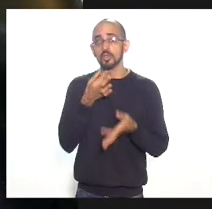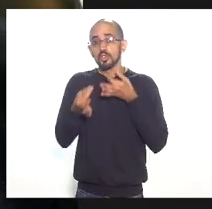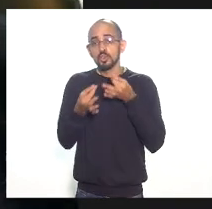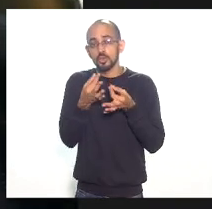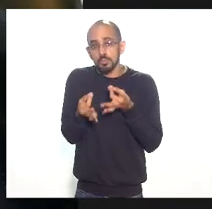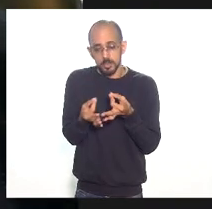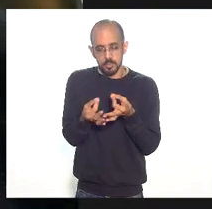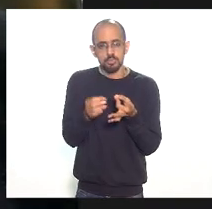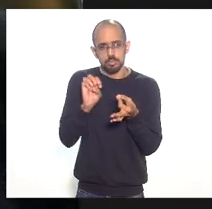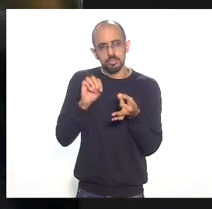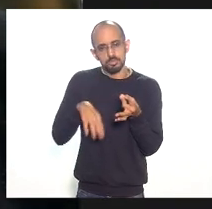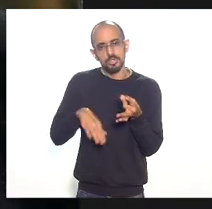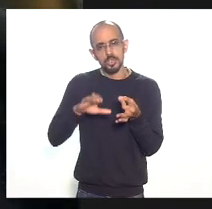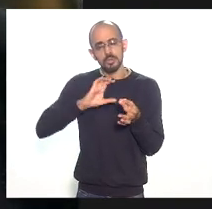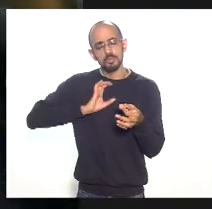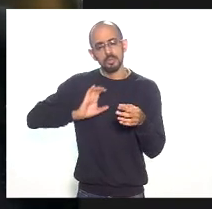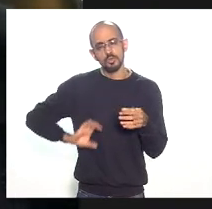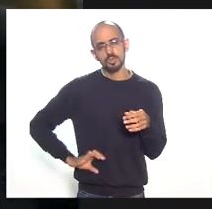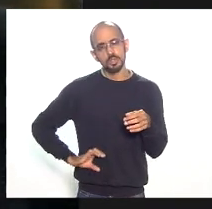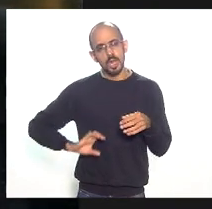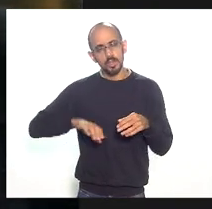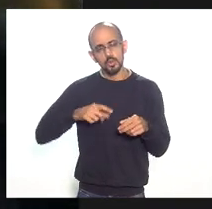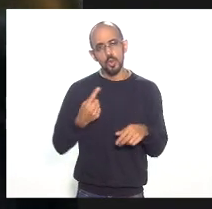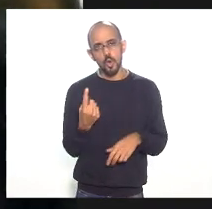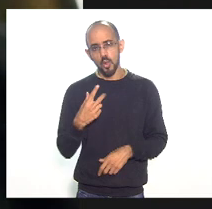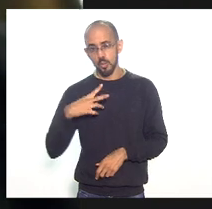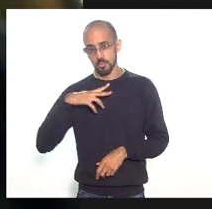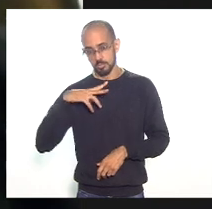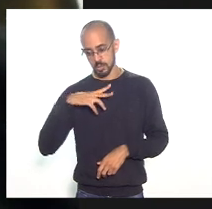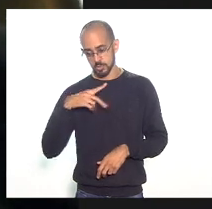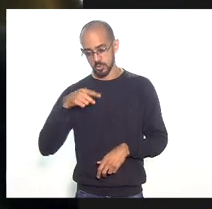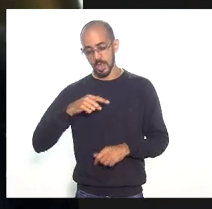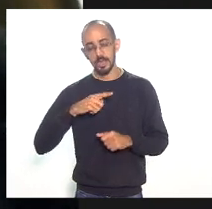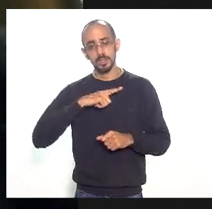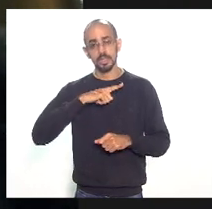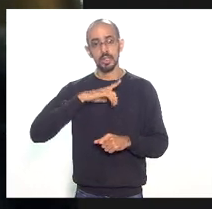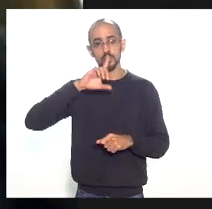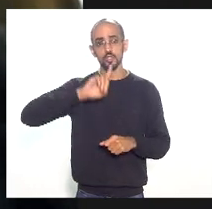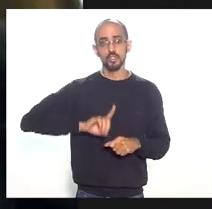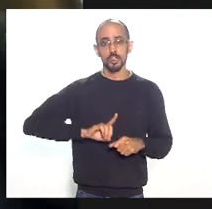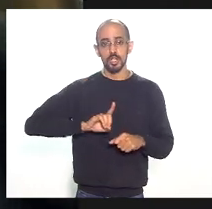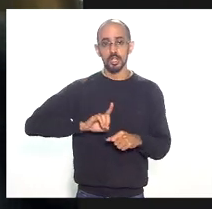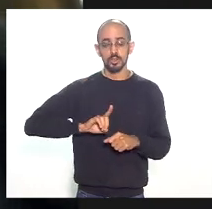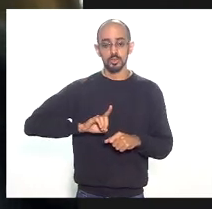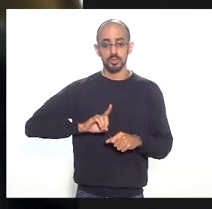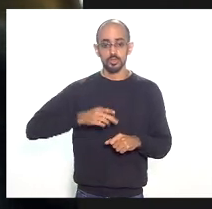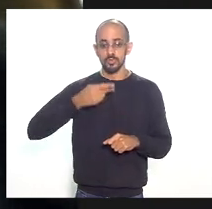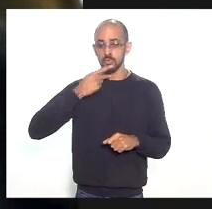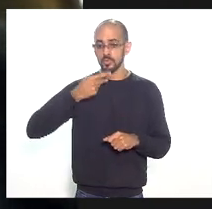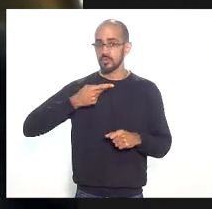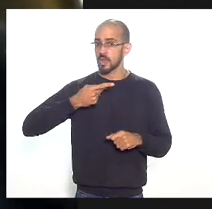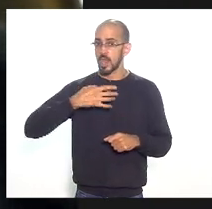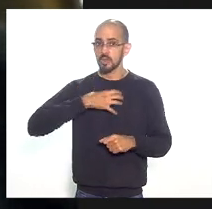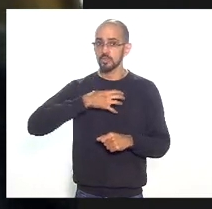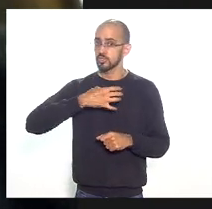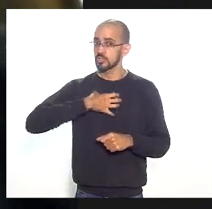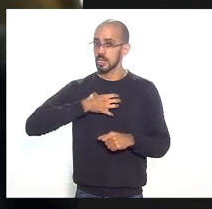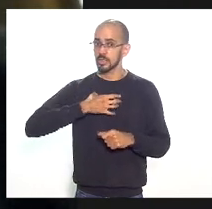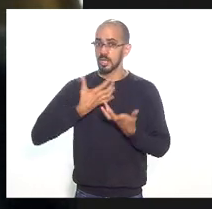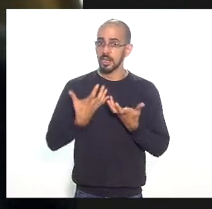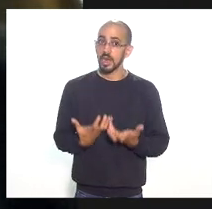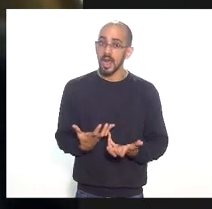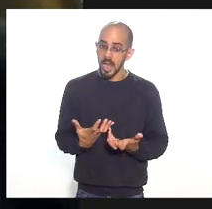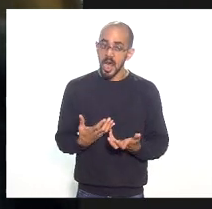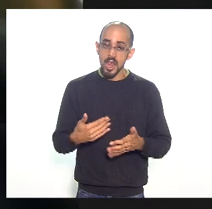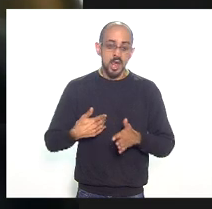e indivíduo, ele tem o direito de se manifestar da forma como bem entender